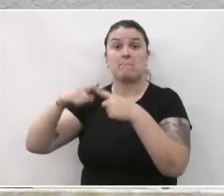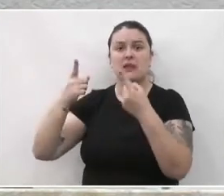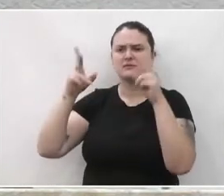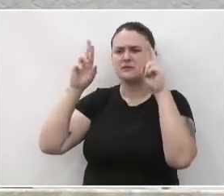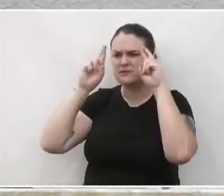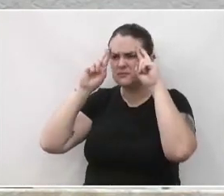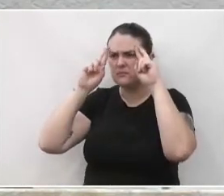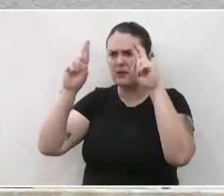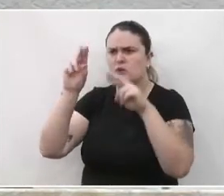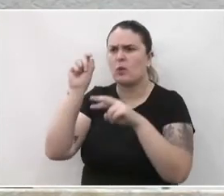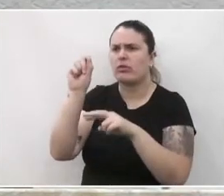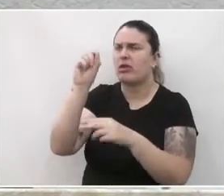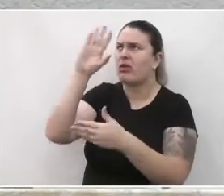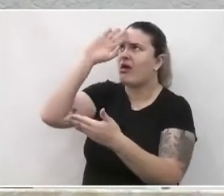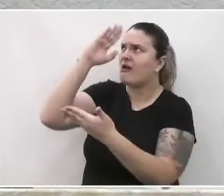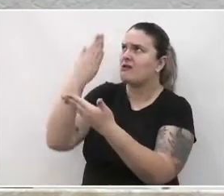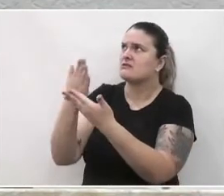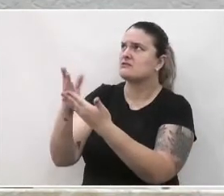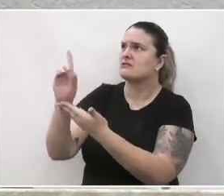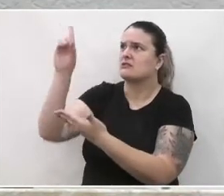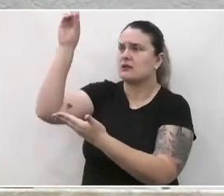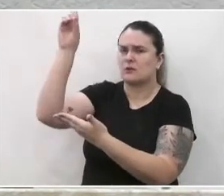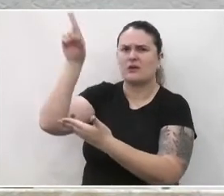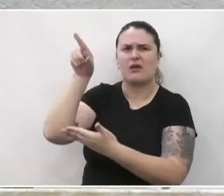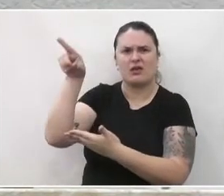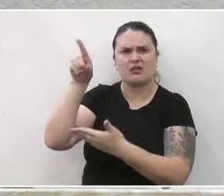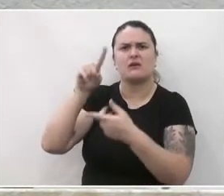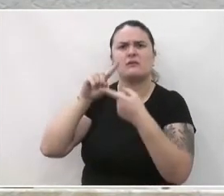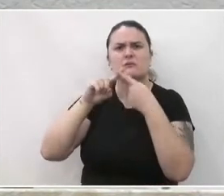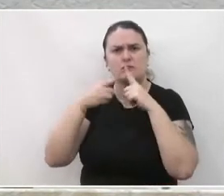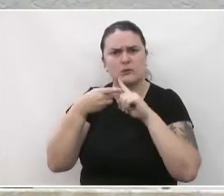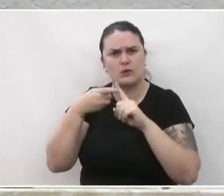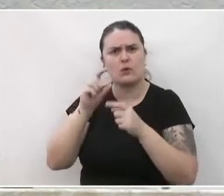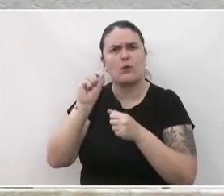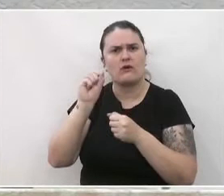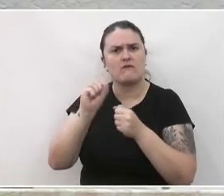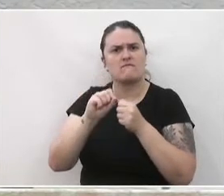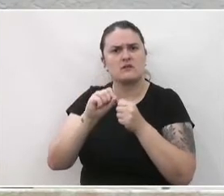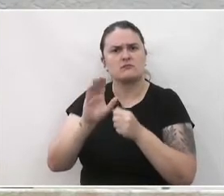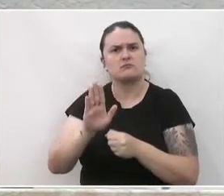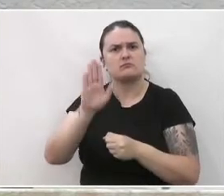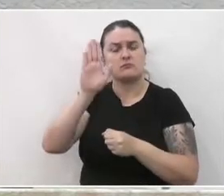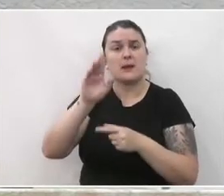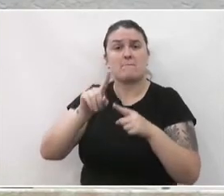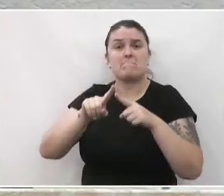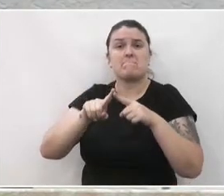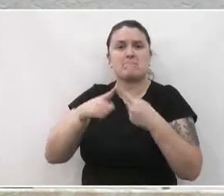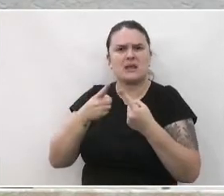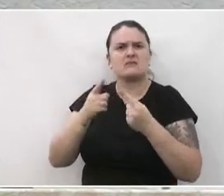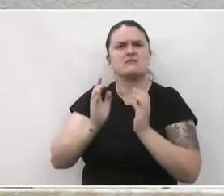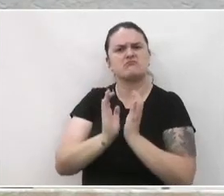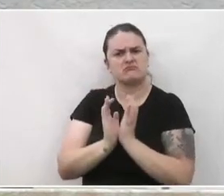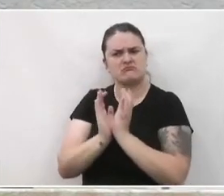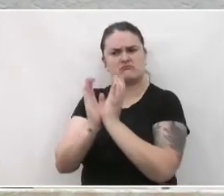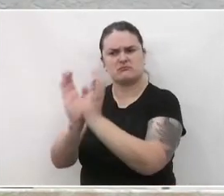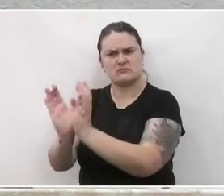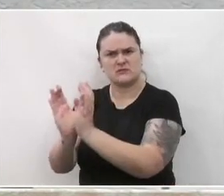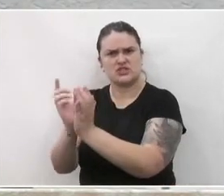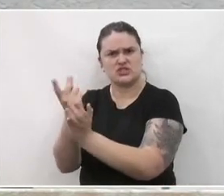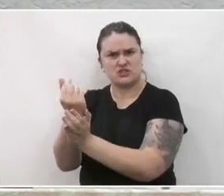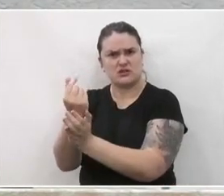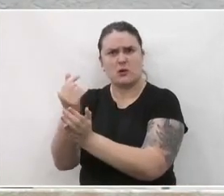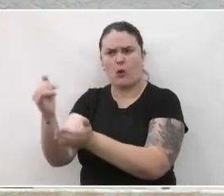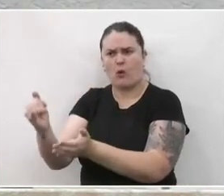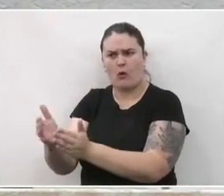temem. Ele cumpre o que promete, mesmo com prejuízos próprios, empresta sem cobrar juros e